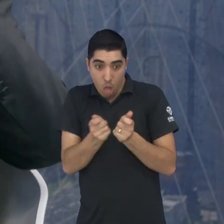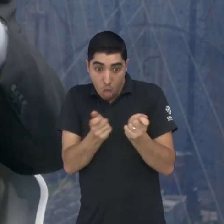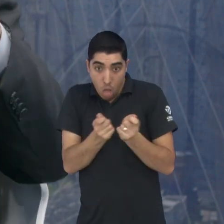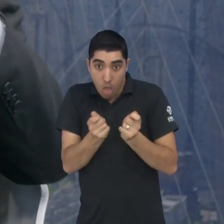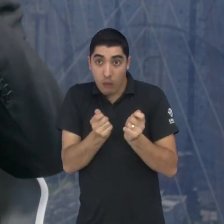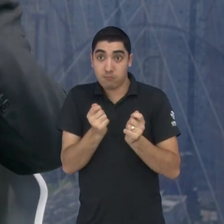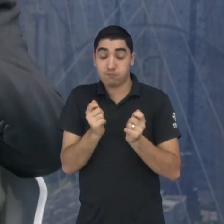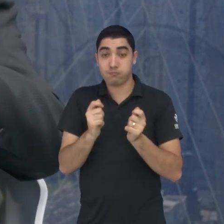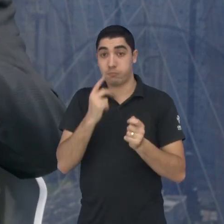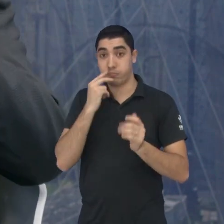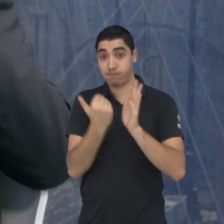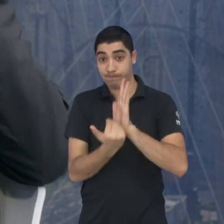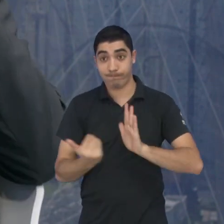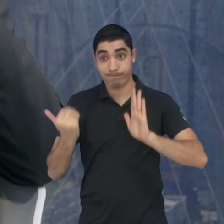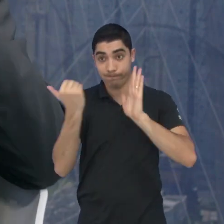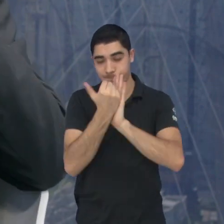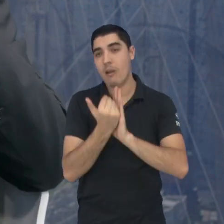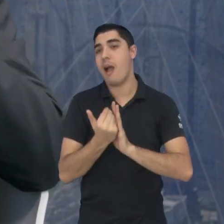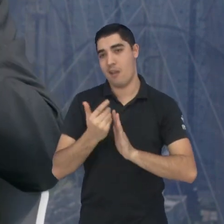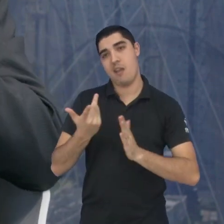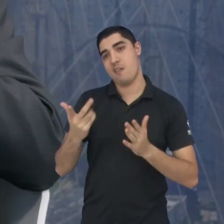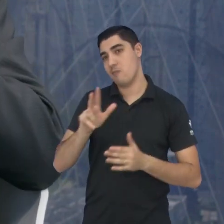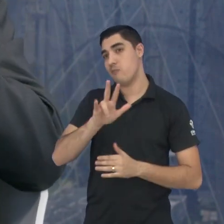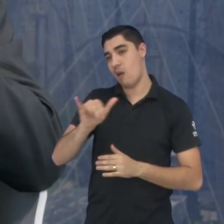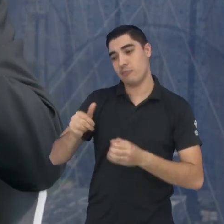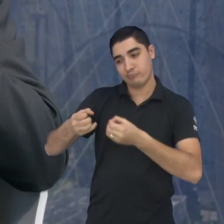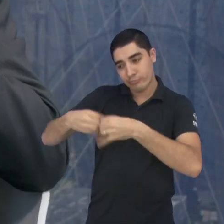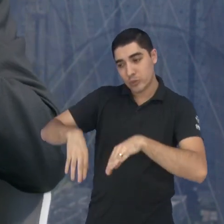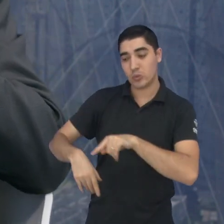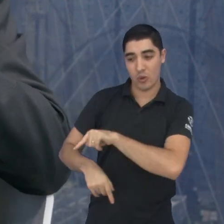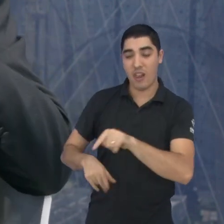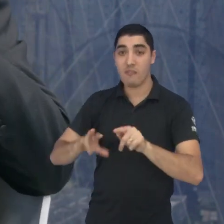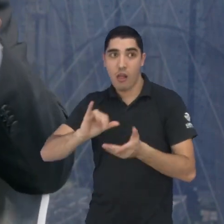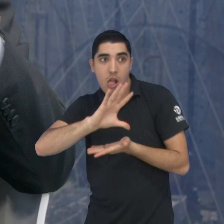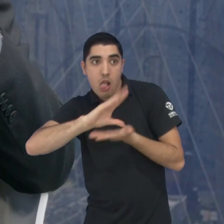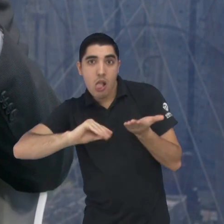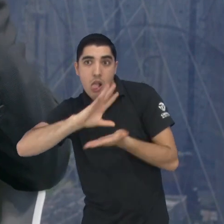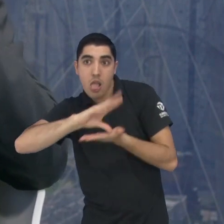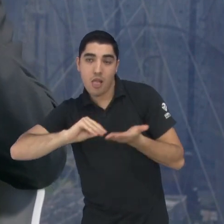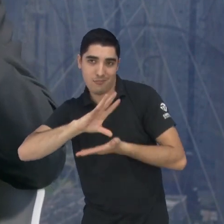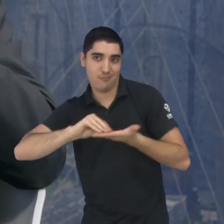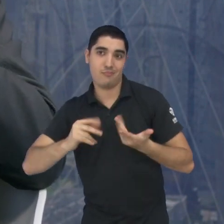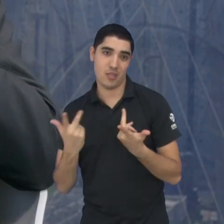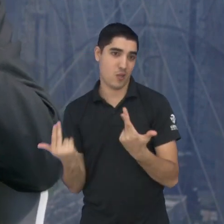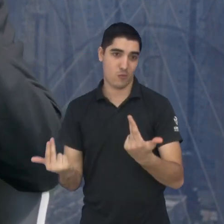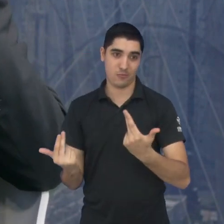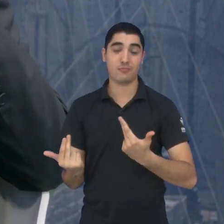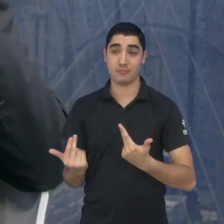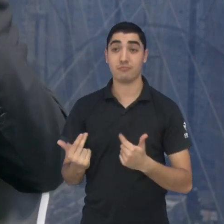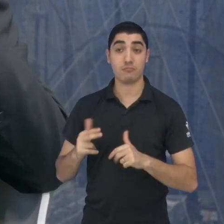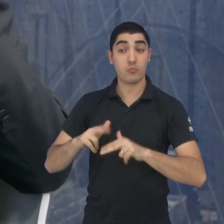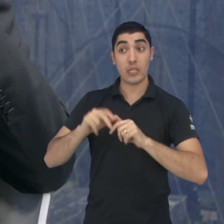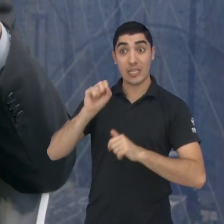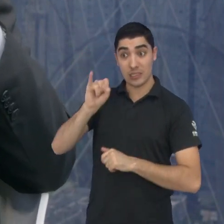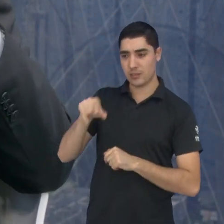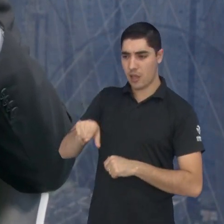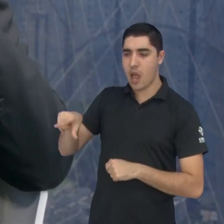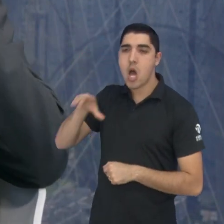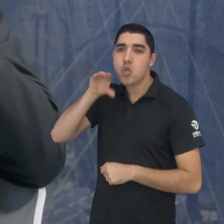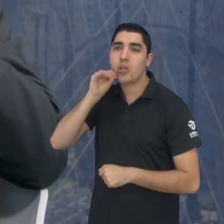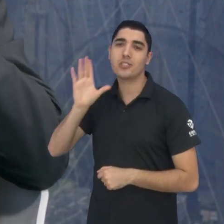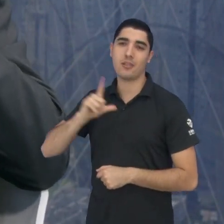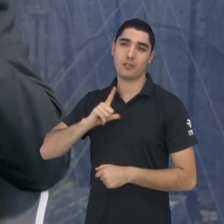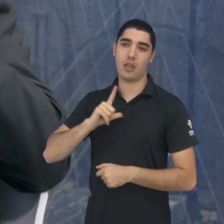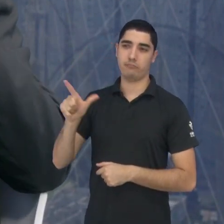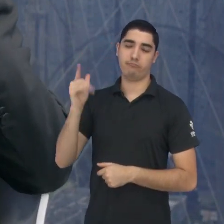o fato de adolescentes, né, que tem uma visão um pouco mais esclarecida das coisas, esses adolescentes na internet